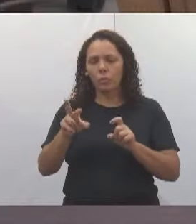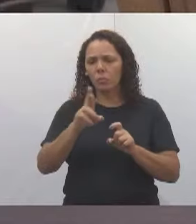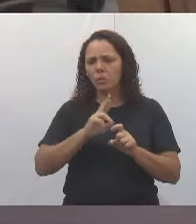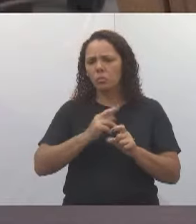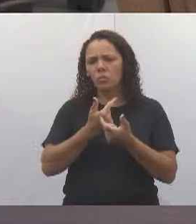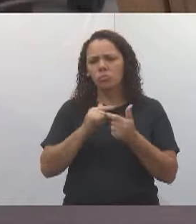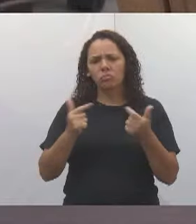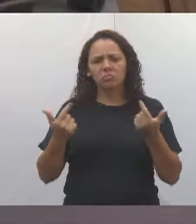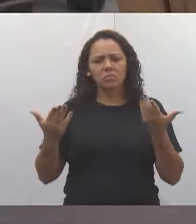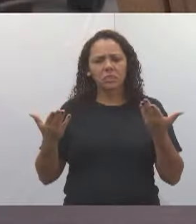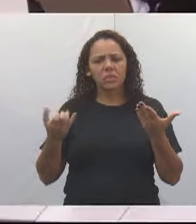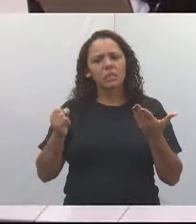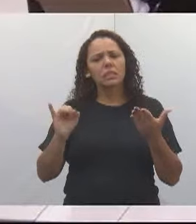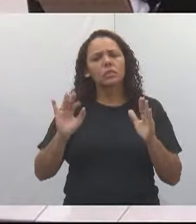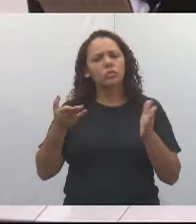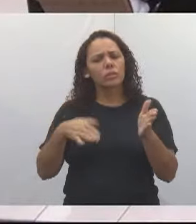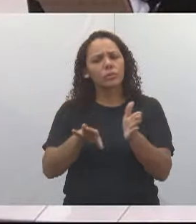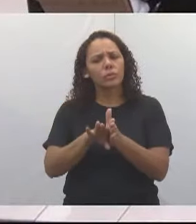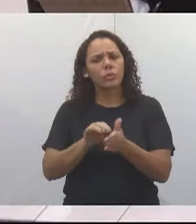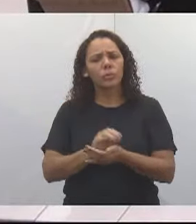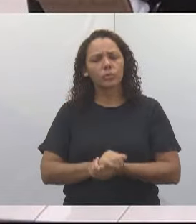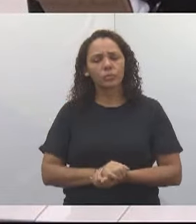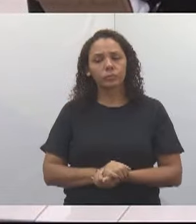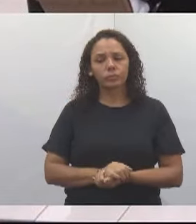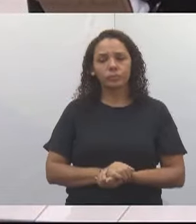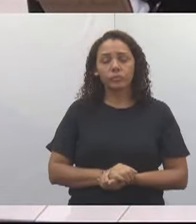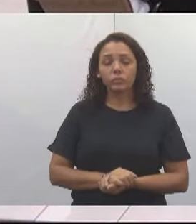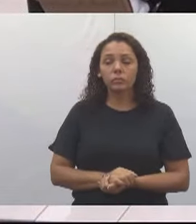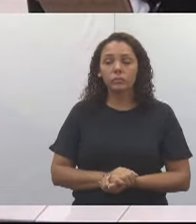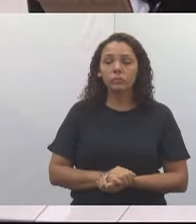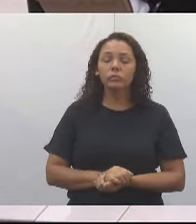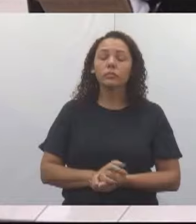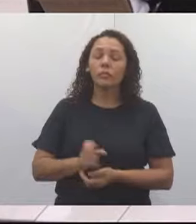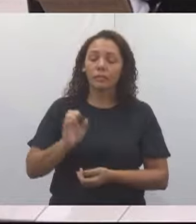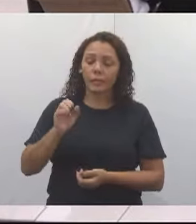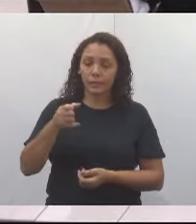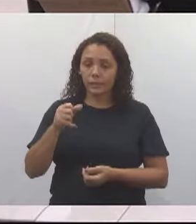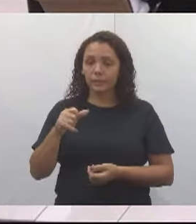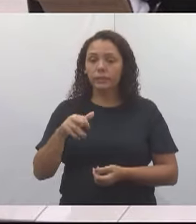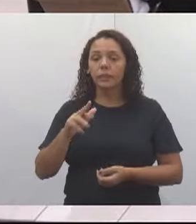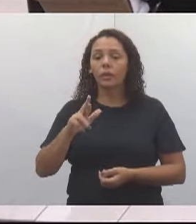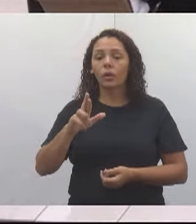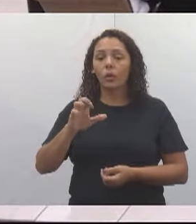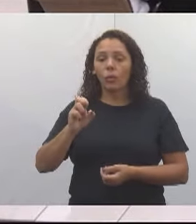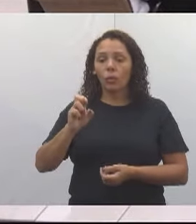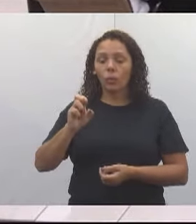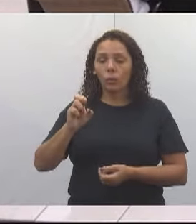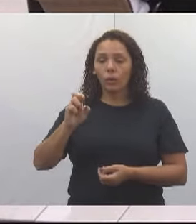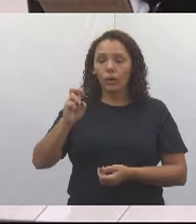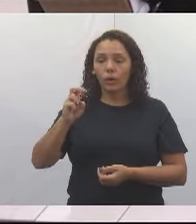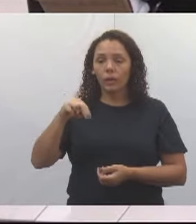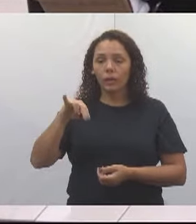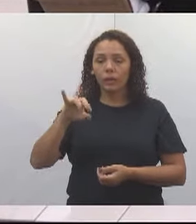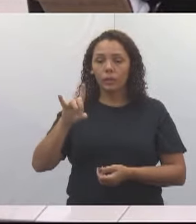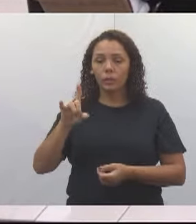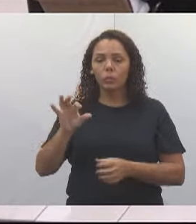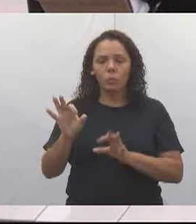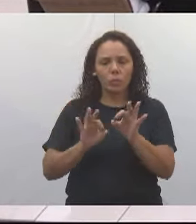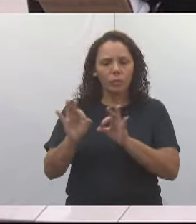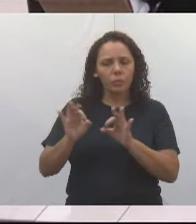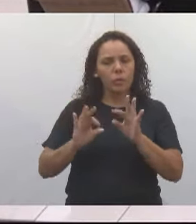As emendas estão alinhadíssimas, o Renildo tem tudo planilhadinho, e aí